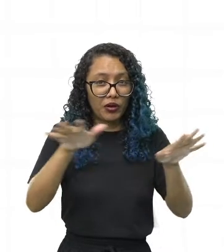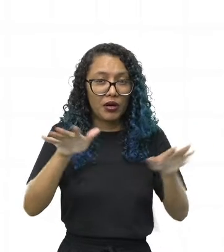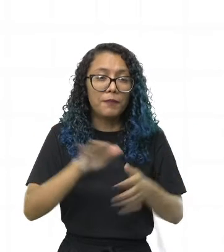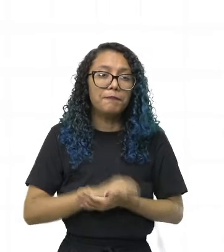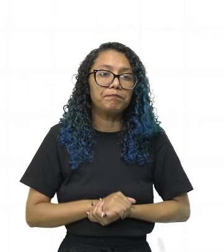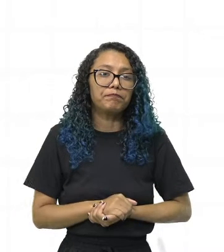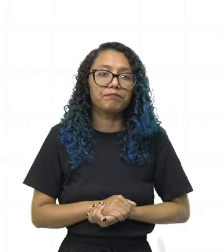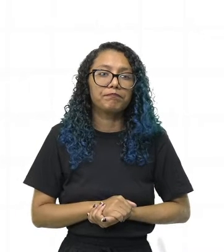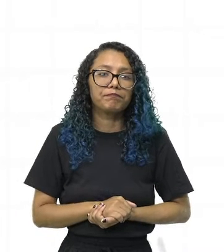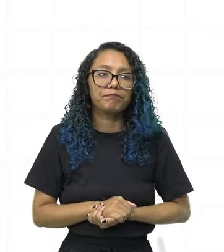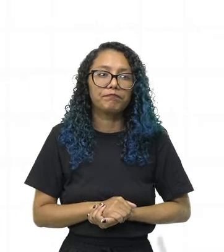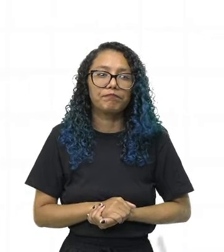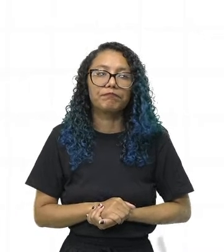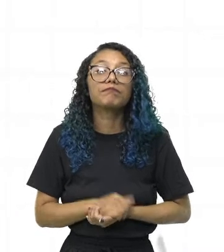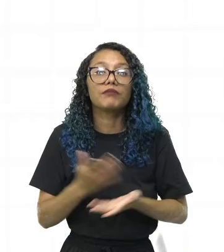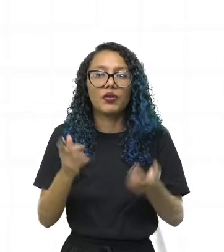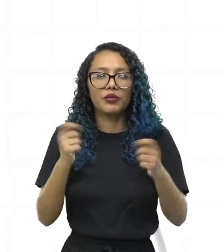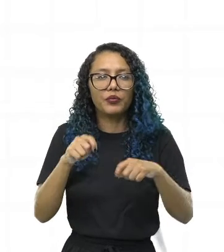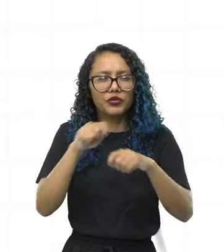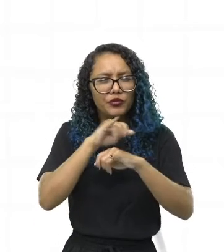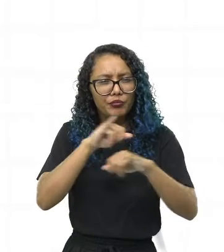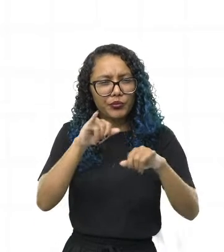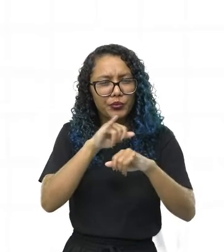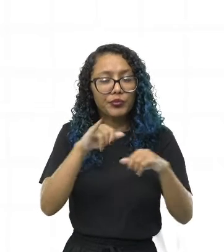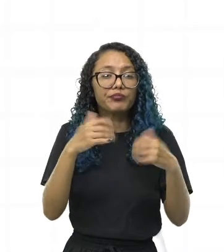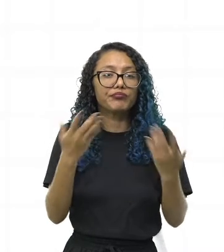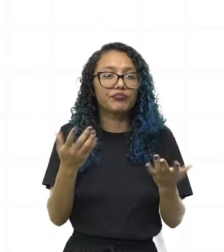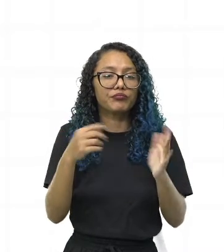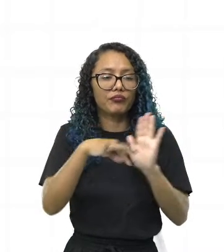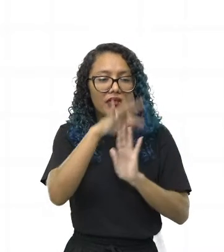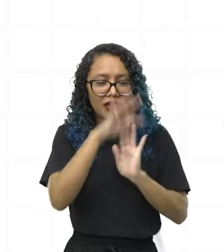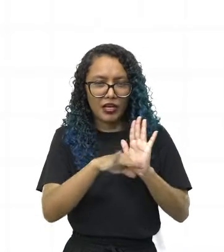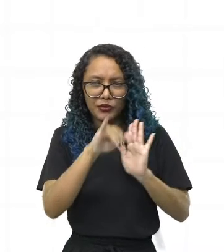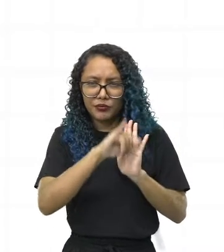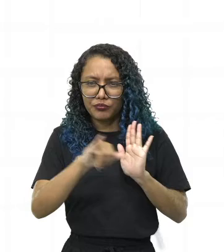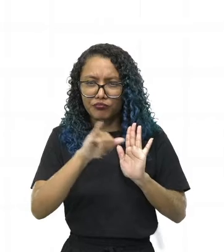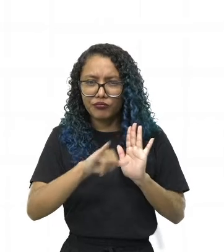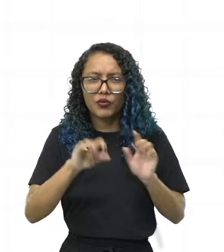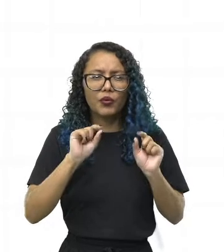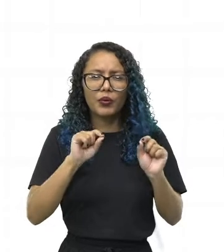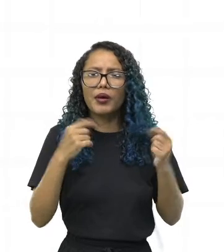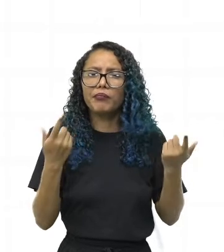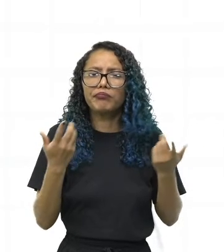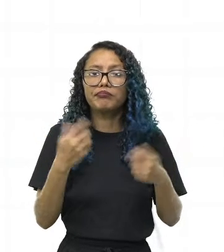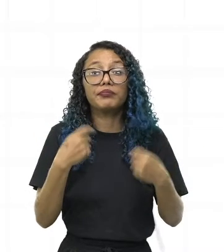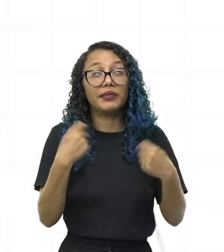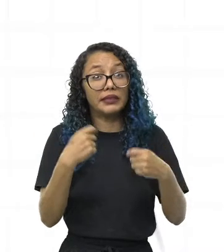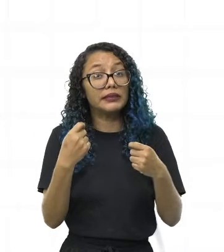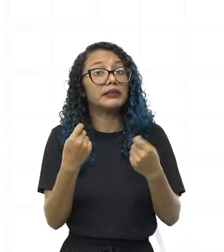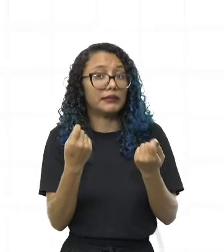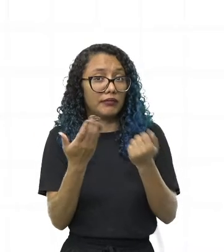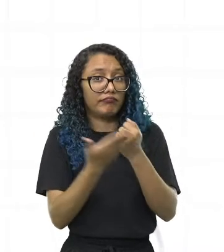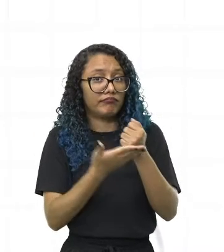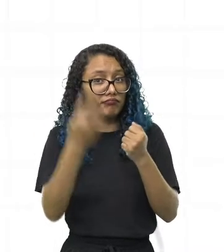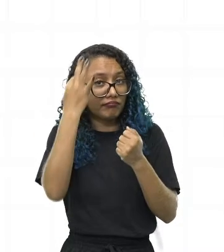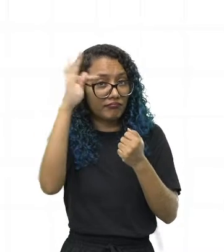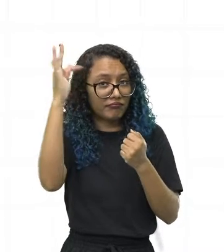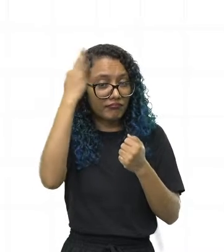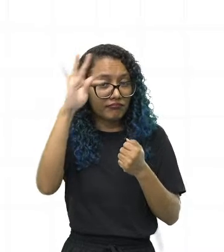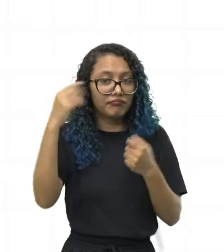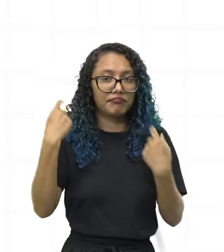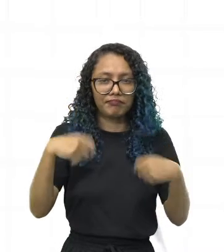as informações, os textos de divulgação científica necessitam de embasamento teórico, tá? Por